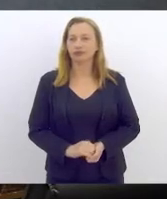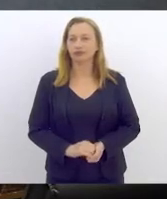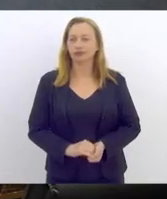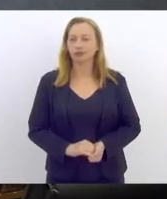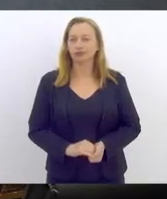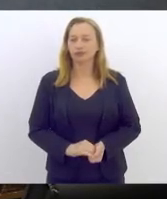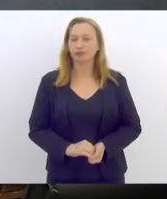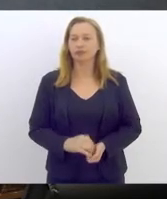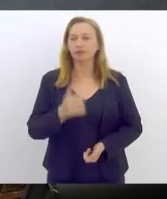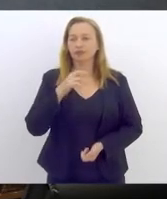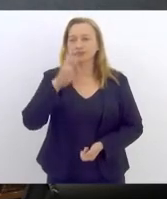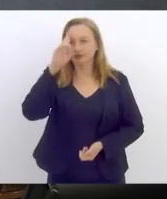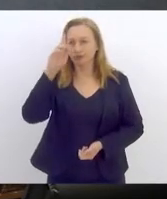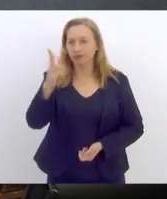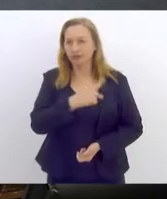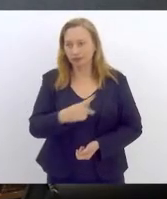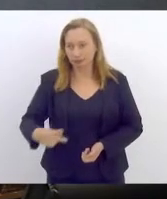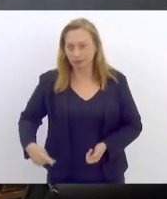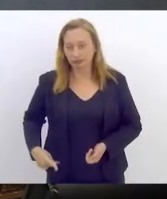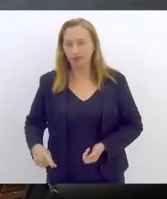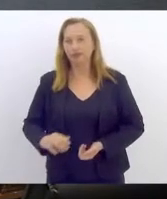senhora presidente